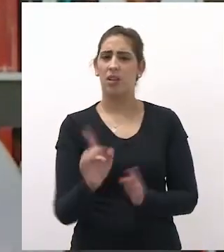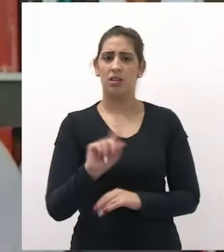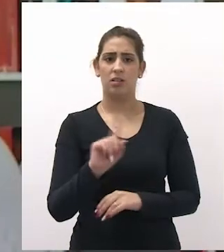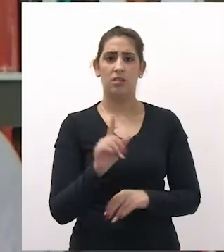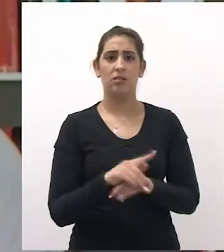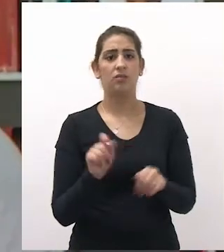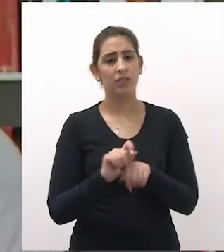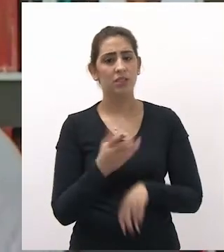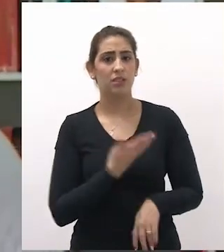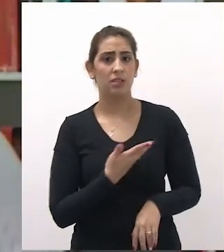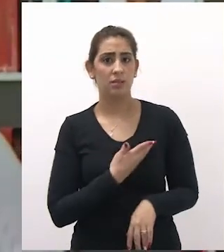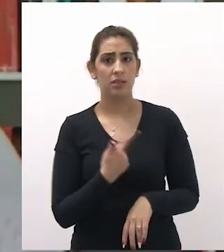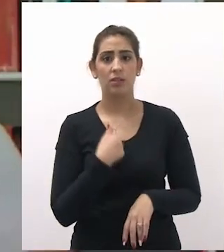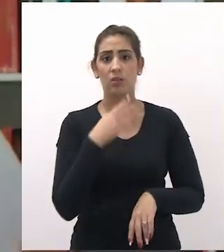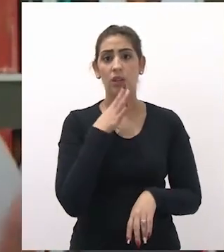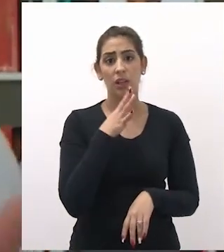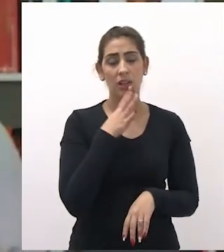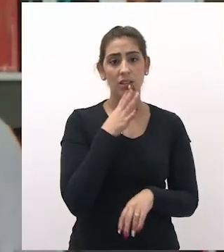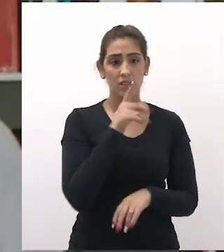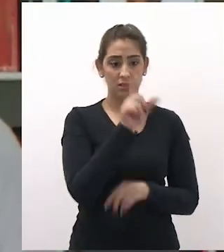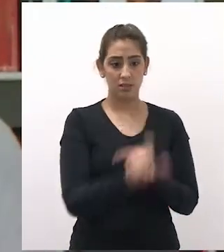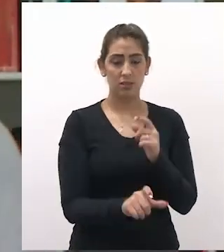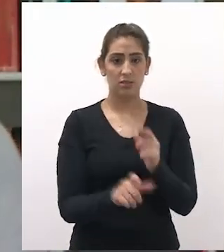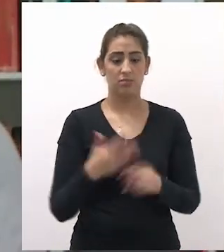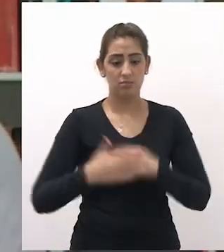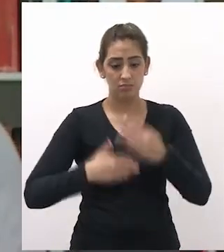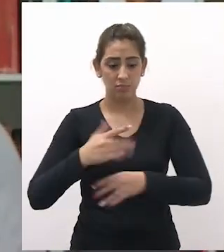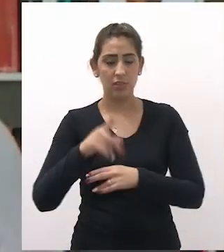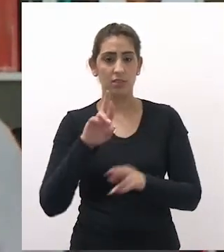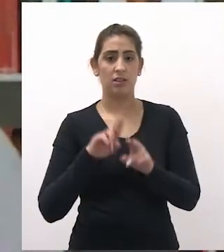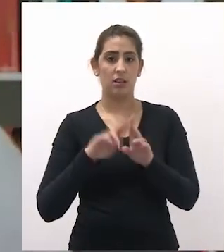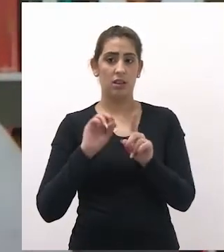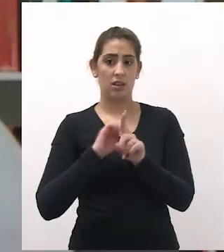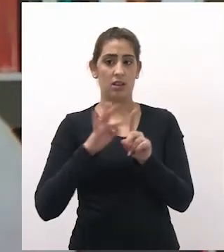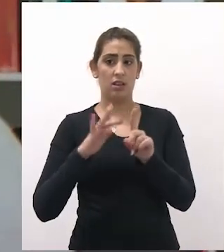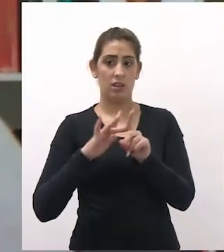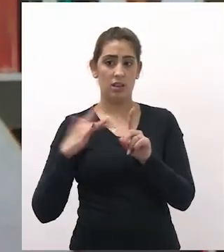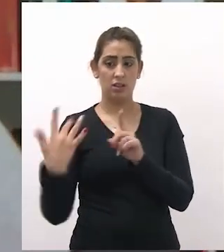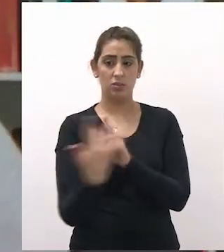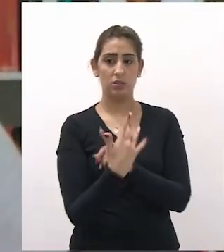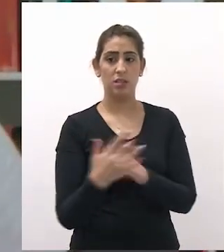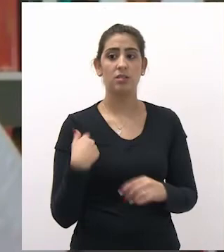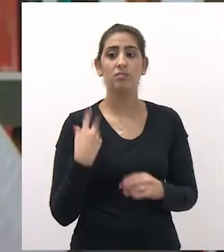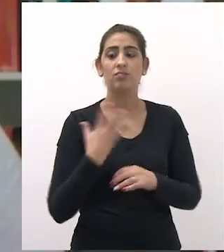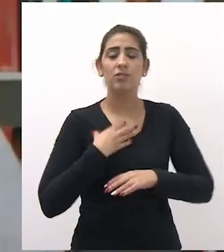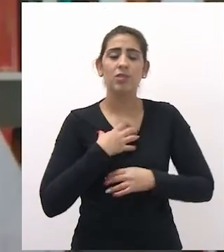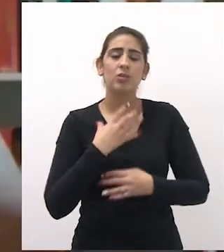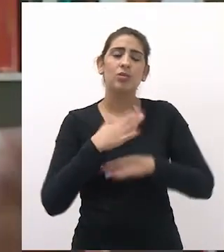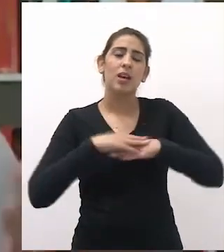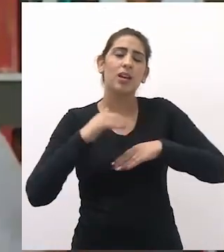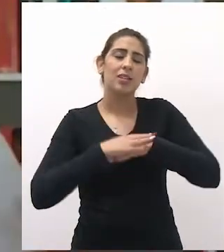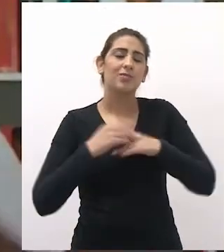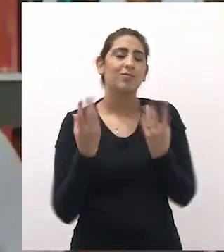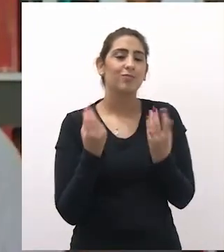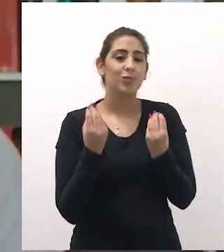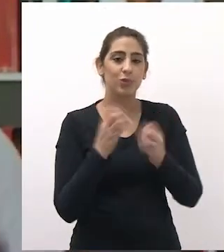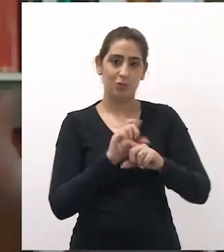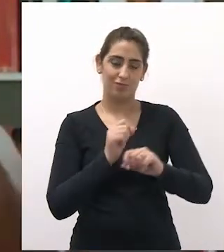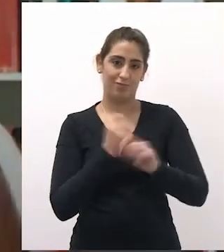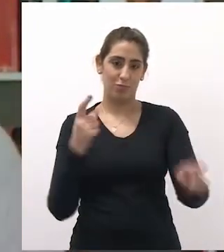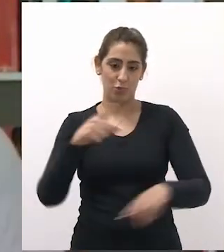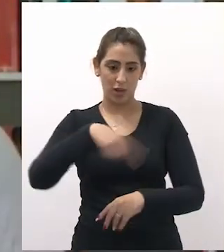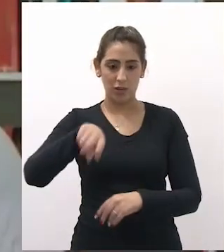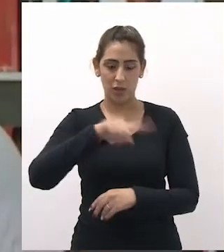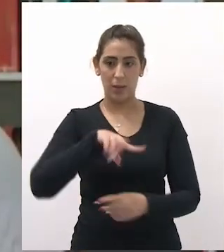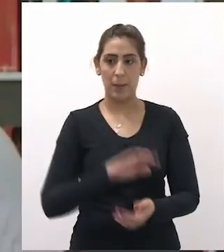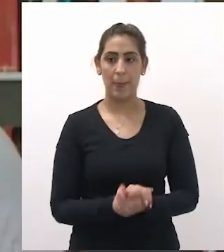fazer amizade. Eu conheci a Edivane através das redes sociais, e hoje eu sinto um carinho enorme por ela, já sinto como se eu já conhecesse